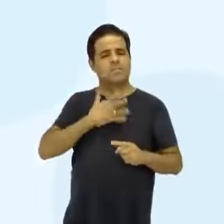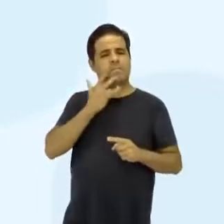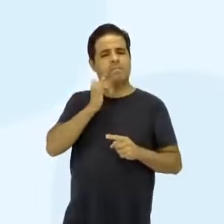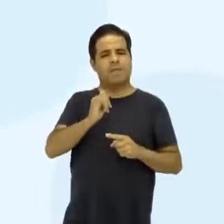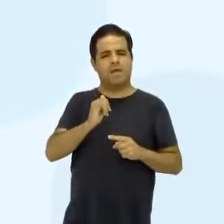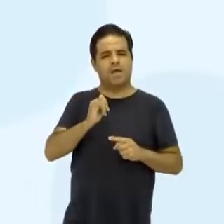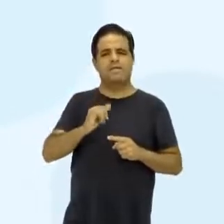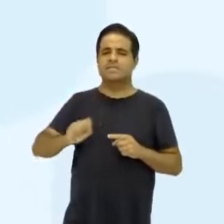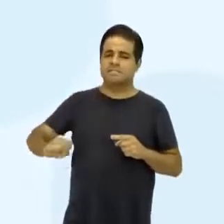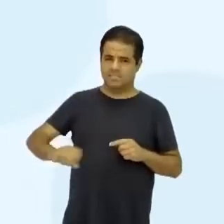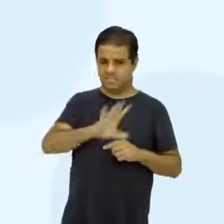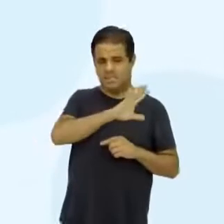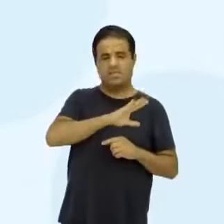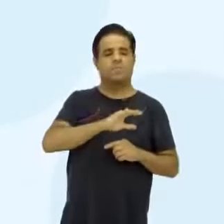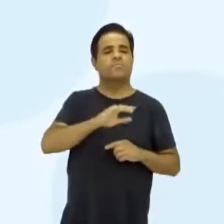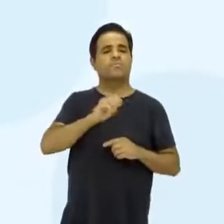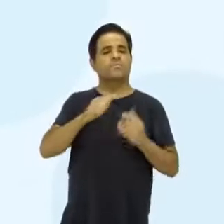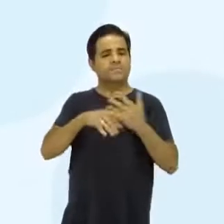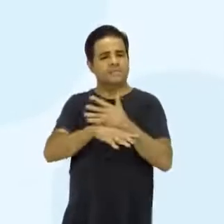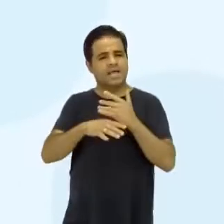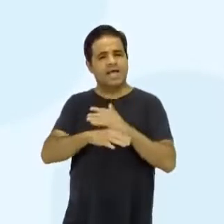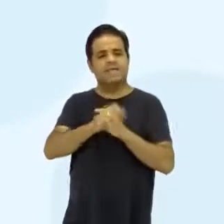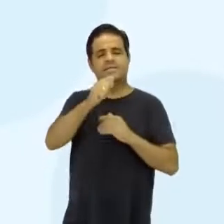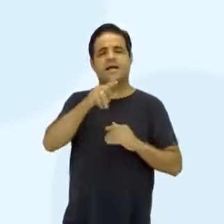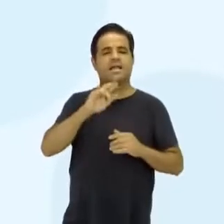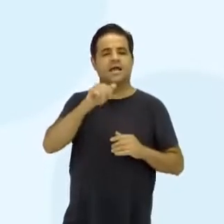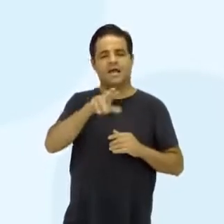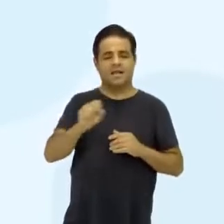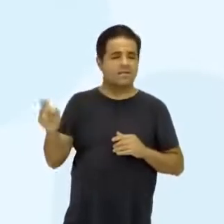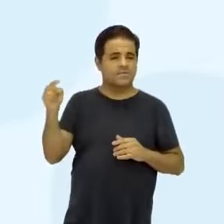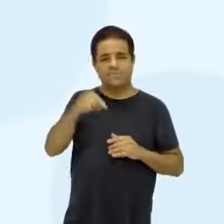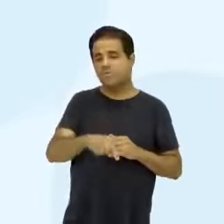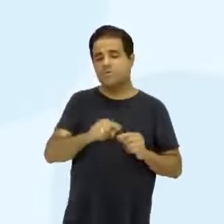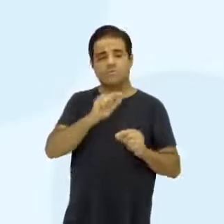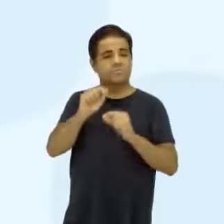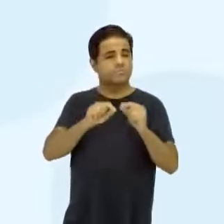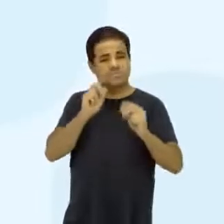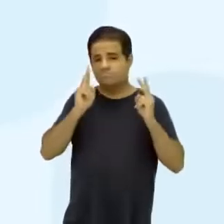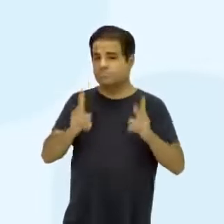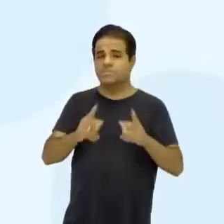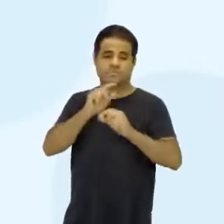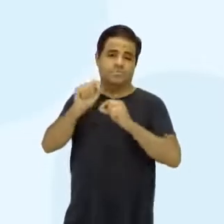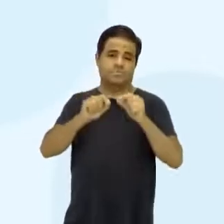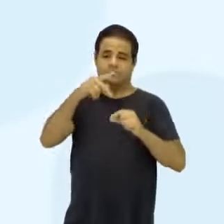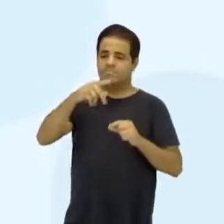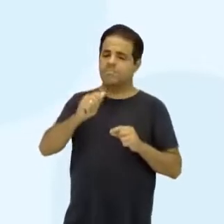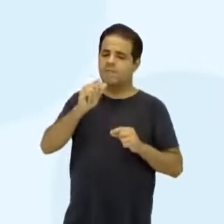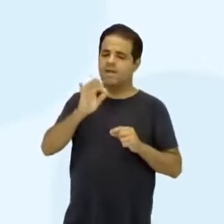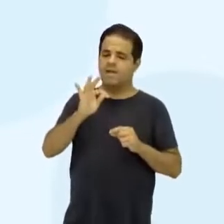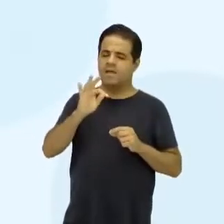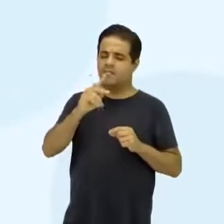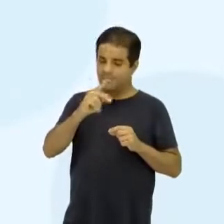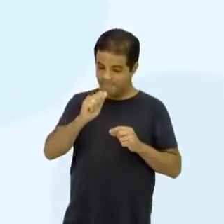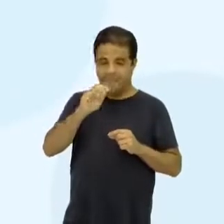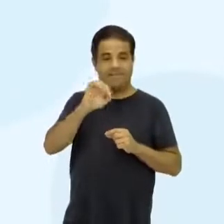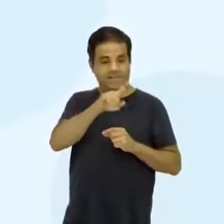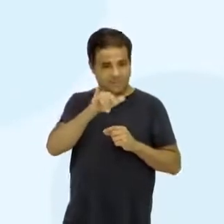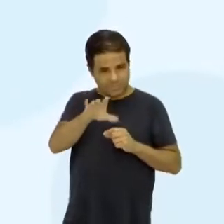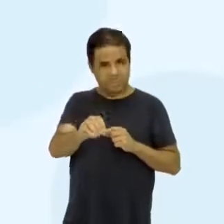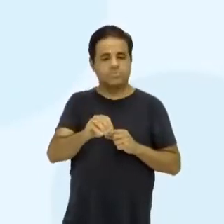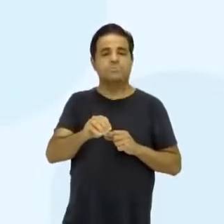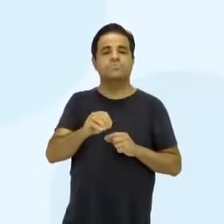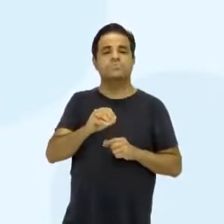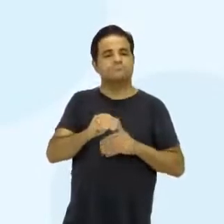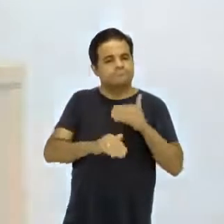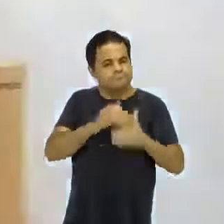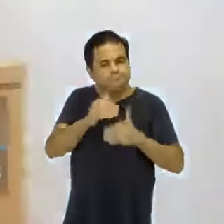pai saiu de Araras, né, e veio para São Paulo pelo mesmo motivo do Patrício? Isso mesmo. o país começava o